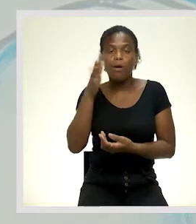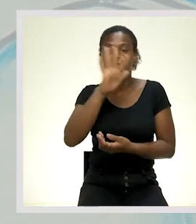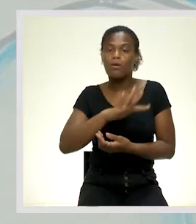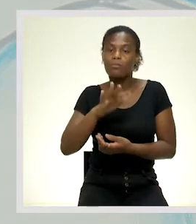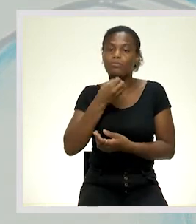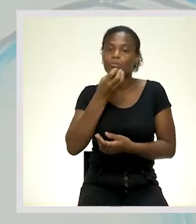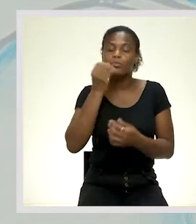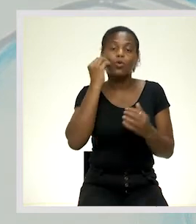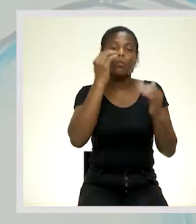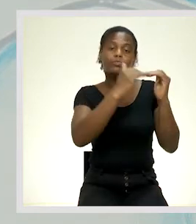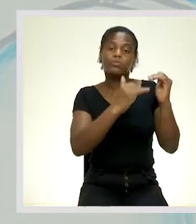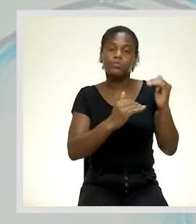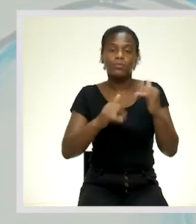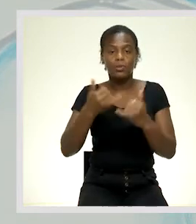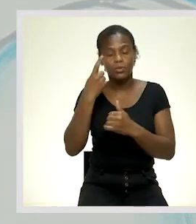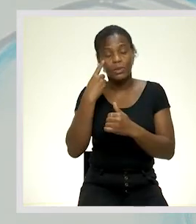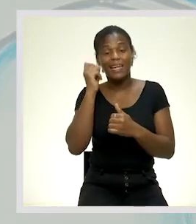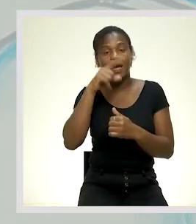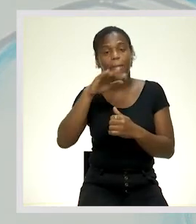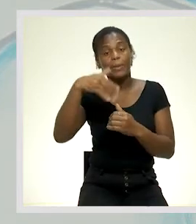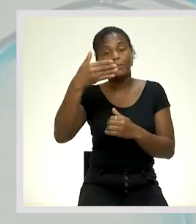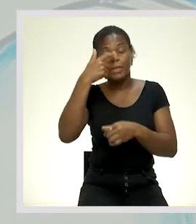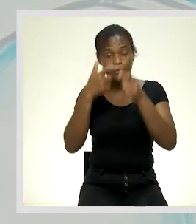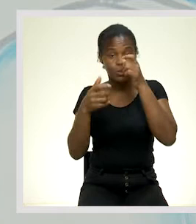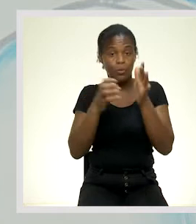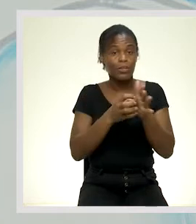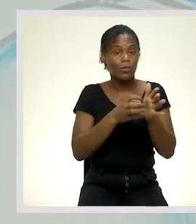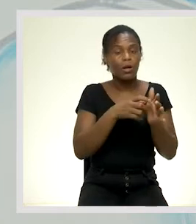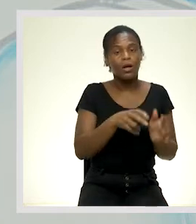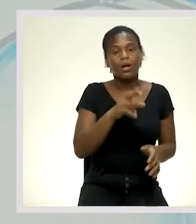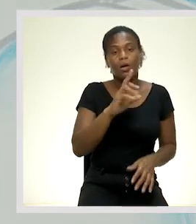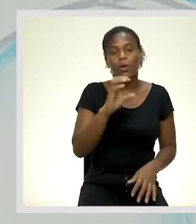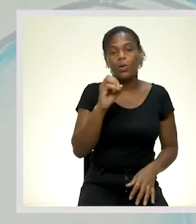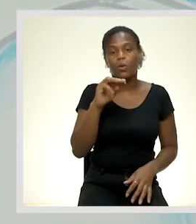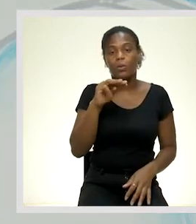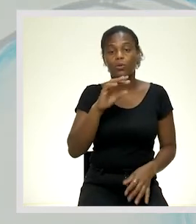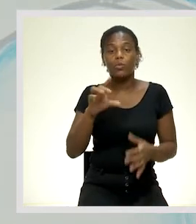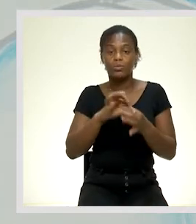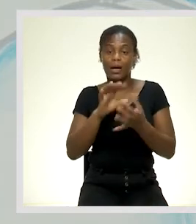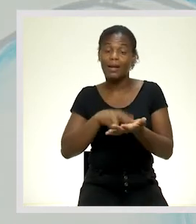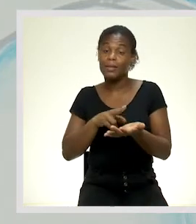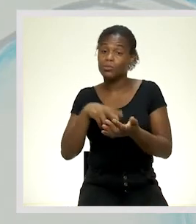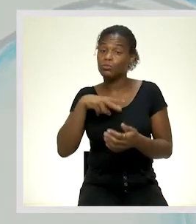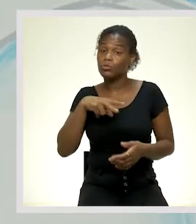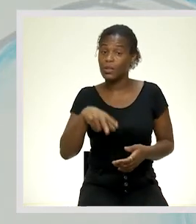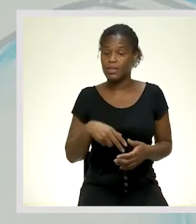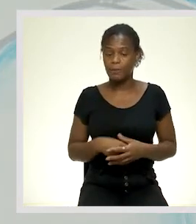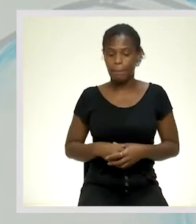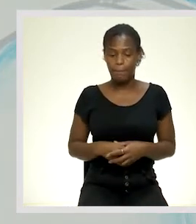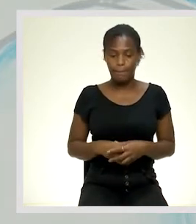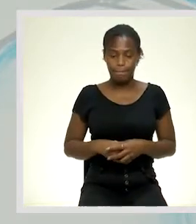depois também conhecendo quem foram as principais figuras do romantismo português, aliás, do realismo português.